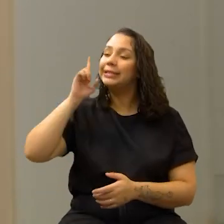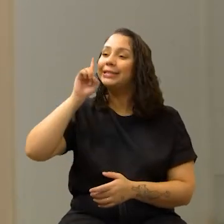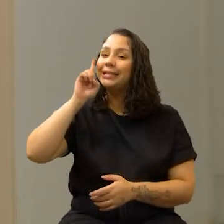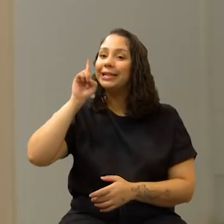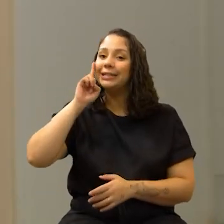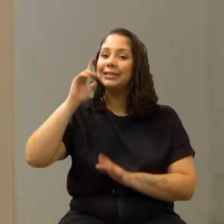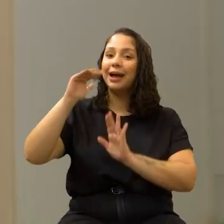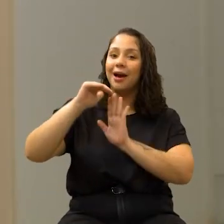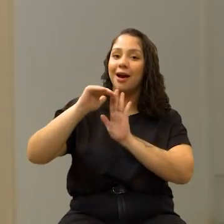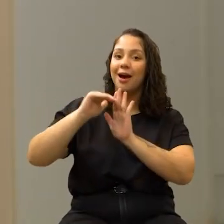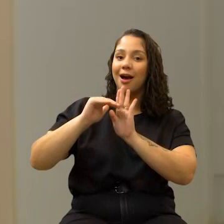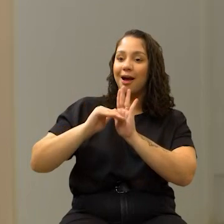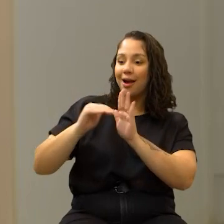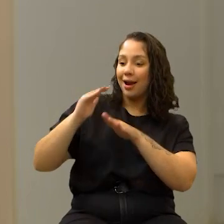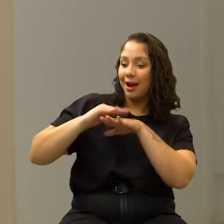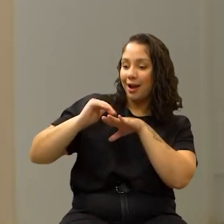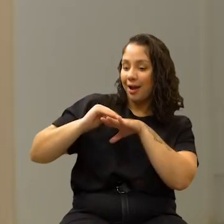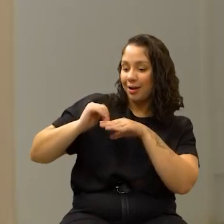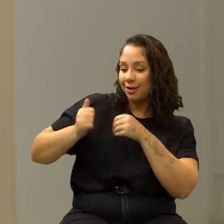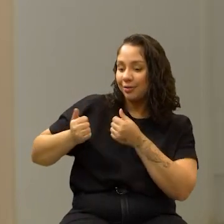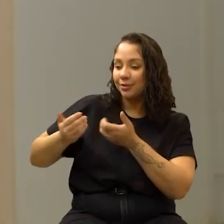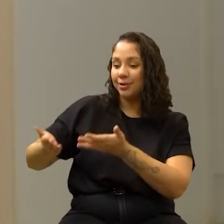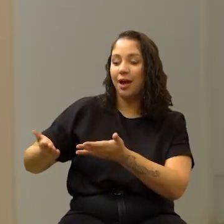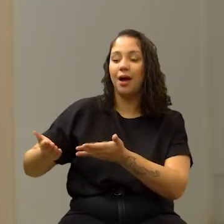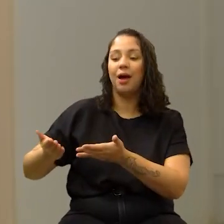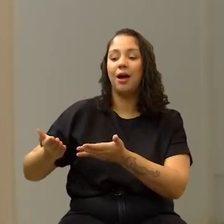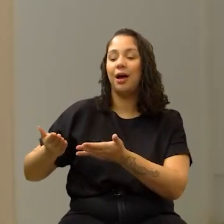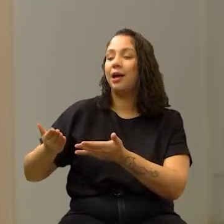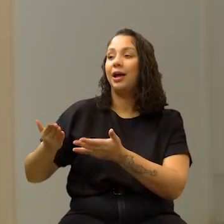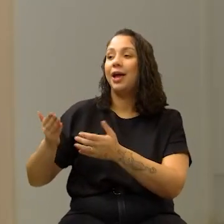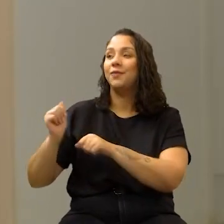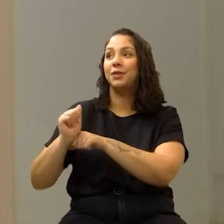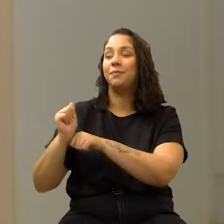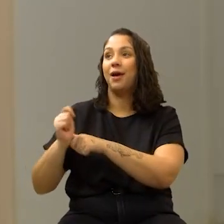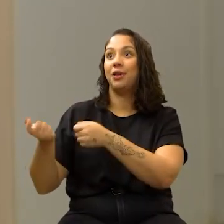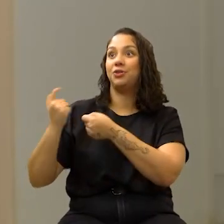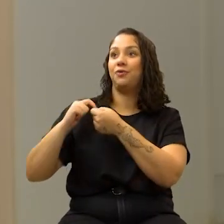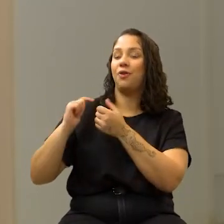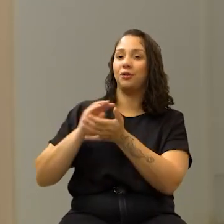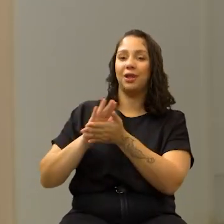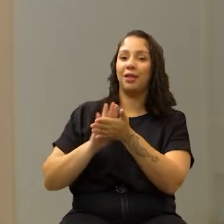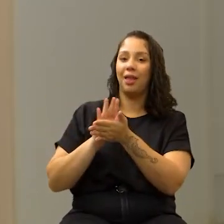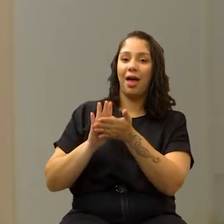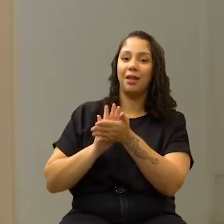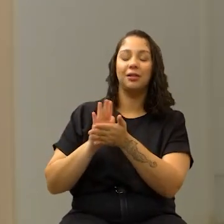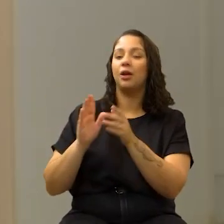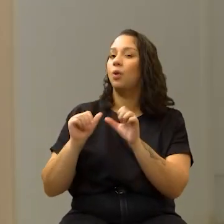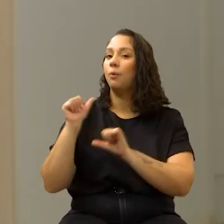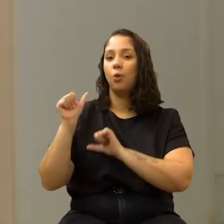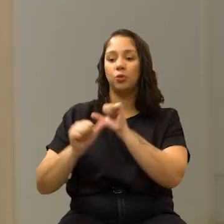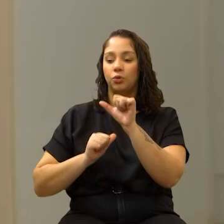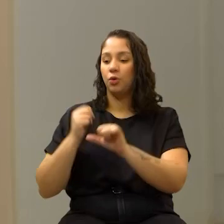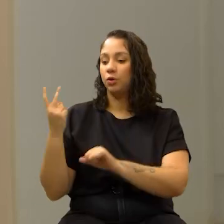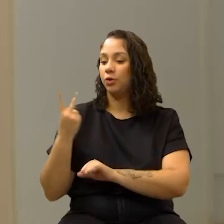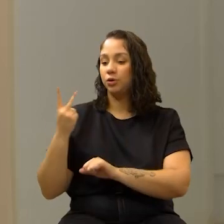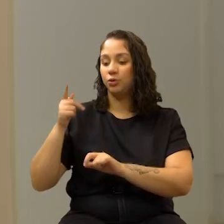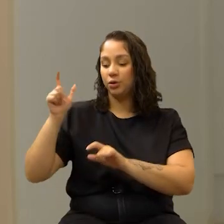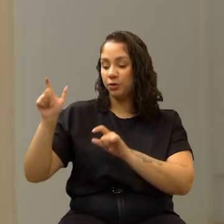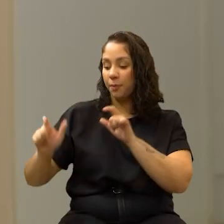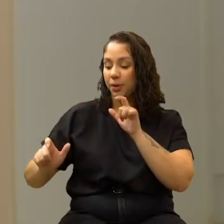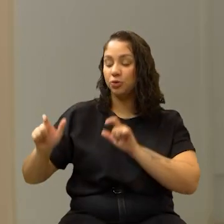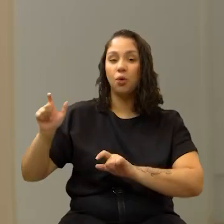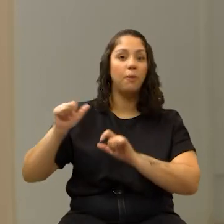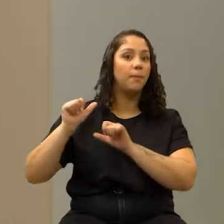ter esse dia a dia, essa rotina, dar esse carinho sem esperar nada em troca, mudou demais nós